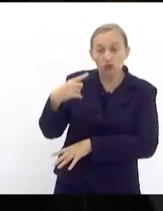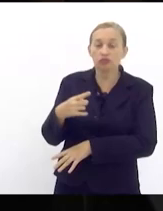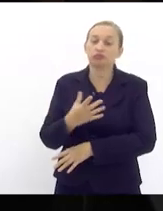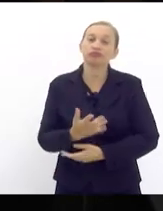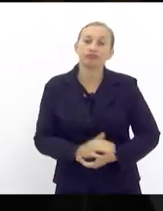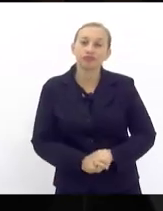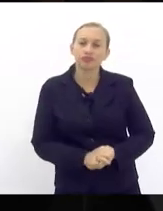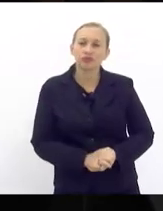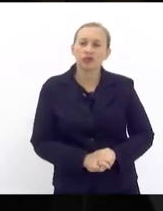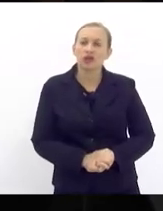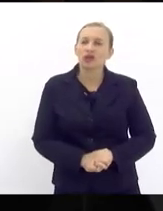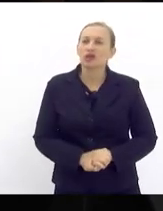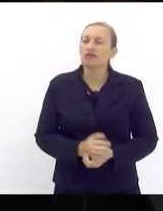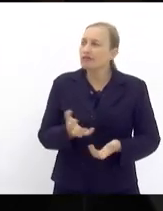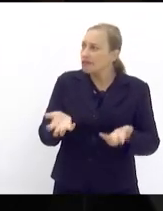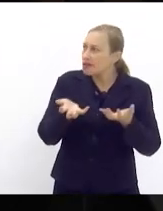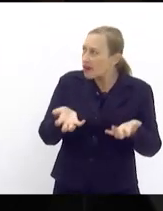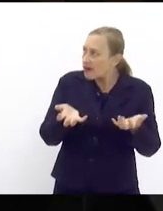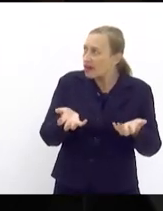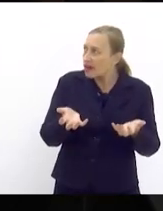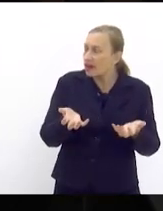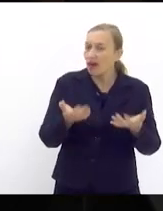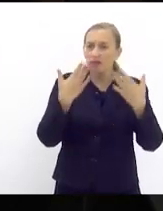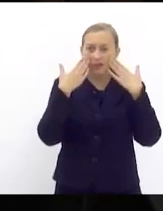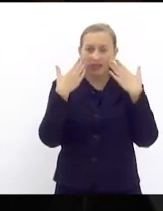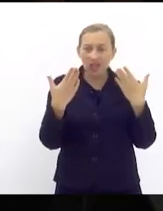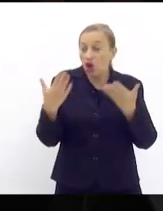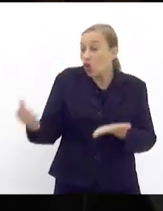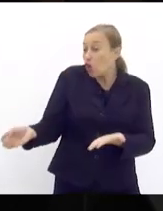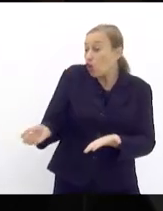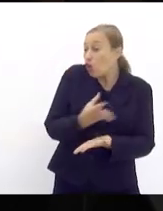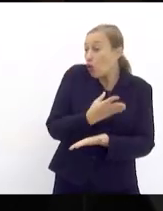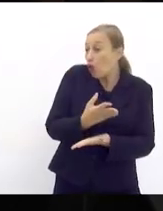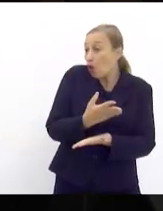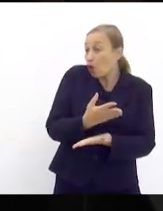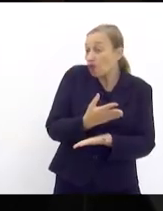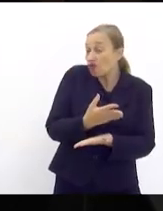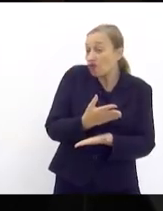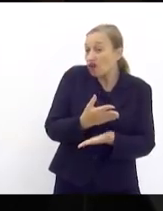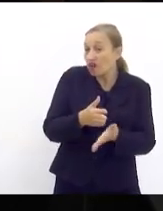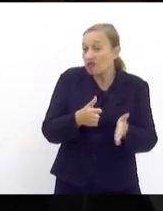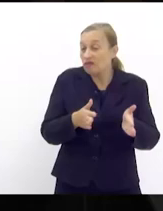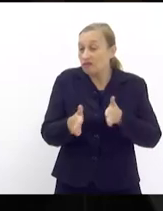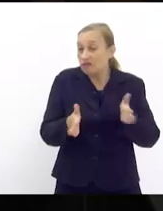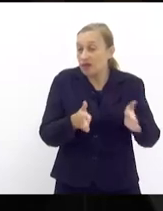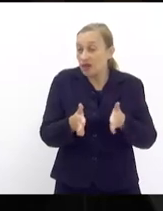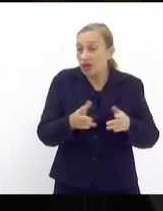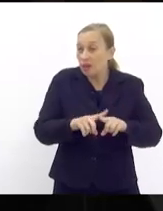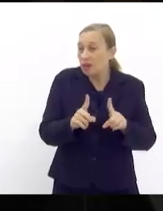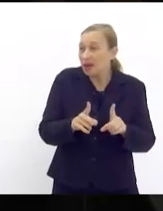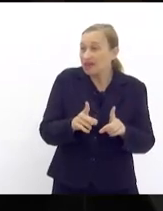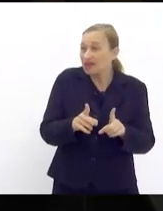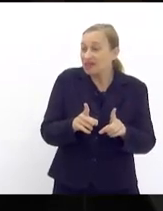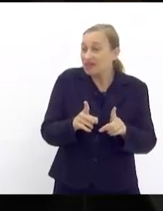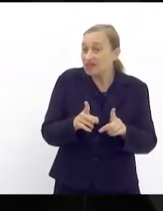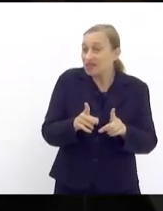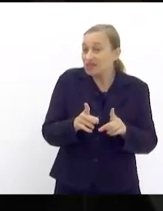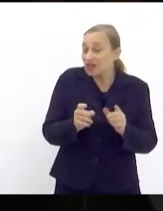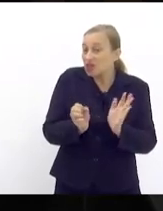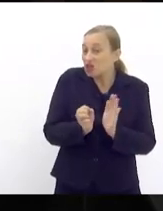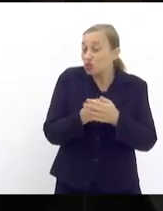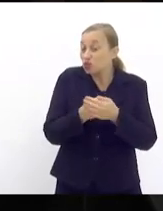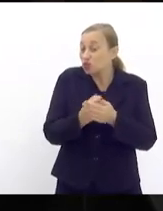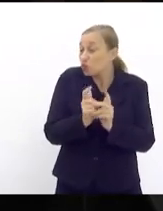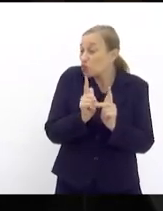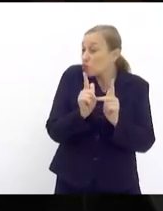que tentam né se apresentar com uma nova cara mas vestindo a sua velha roupa através das Comunidades